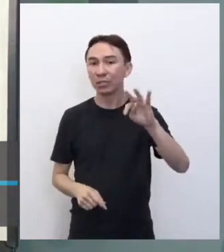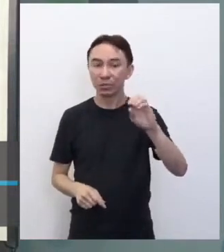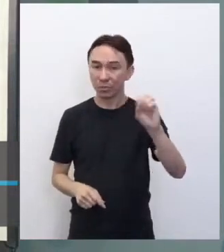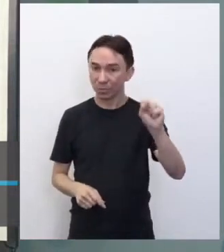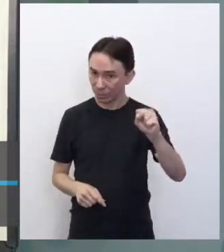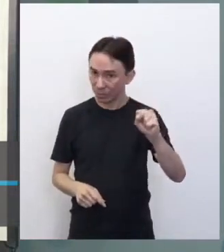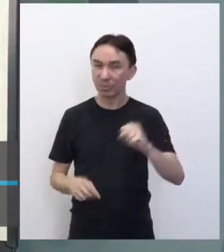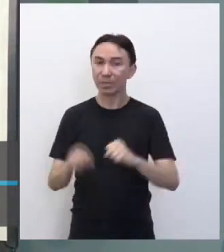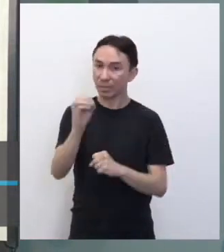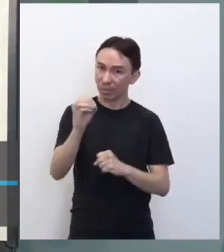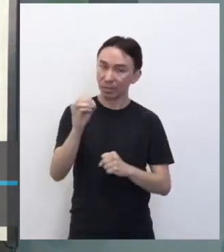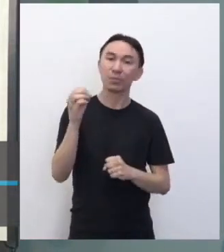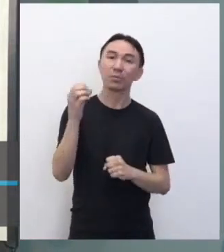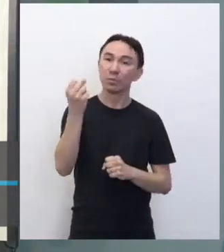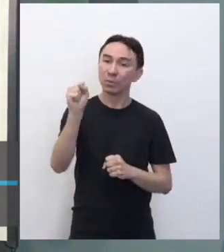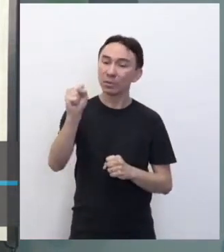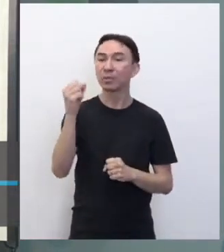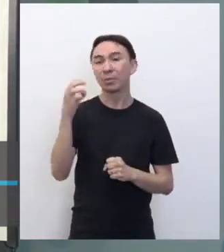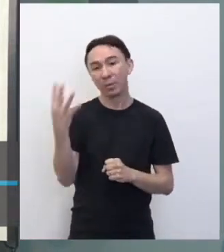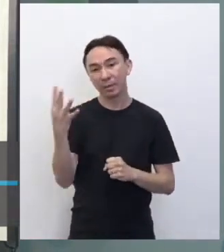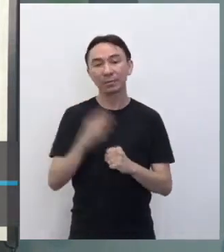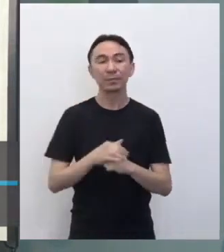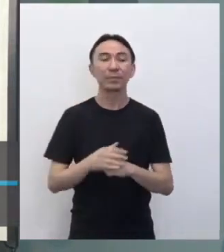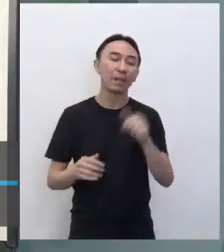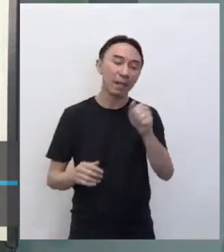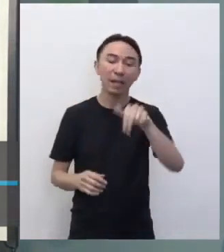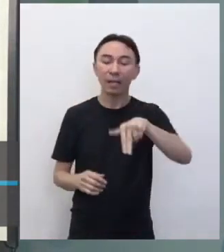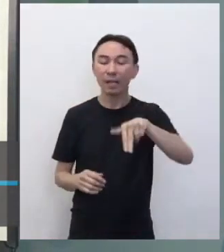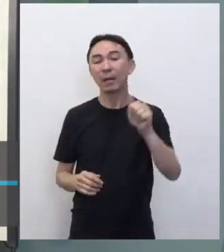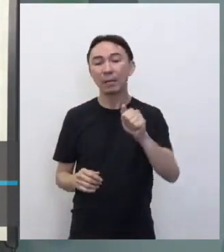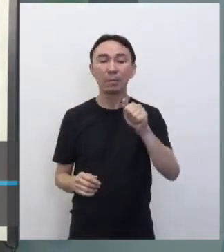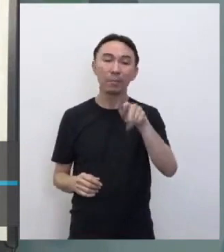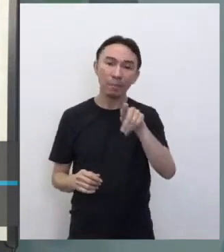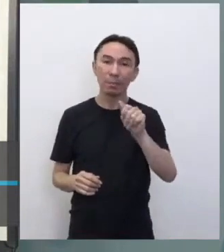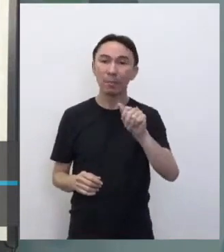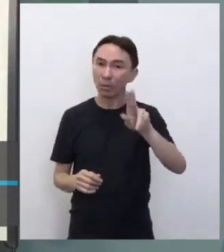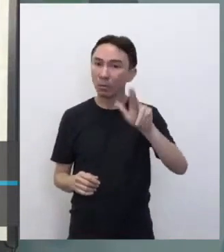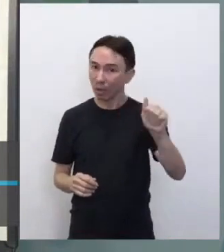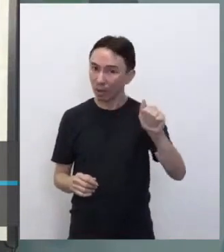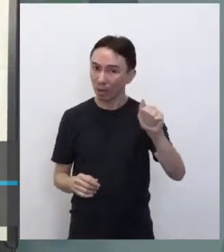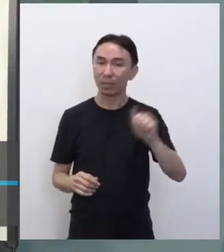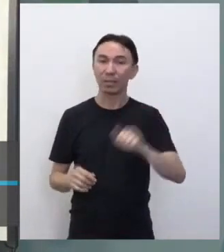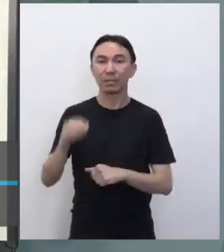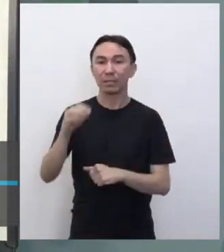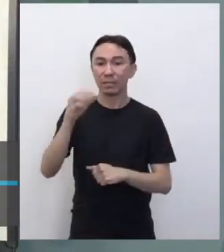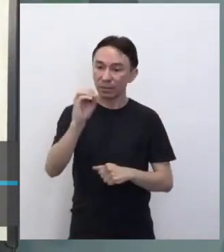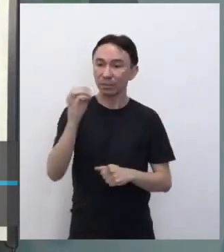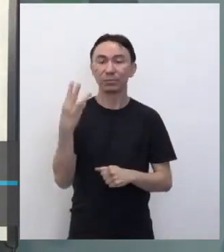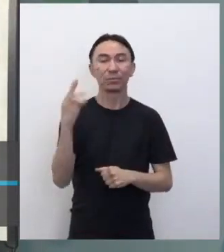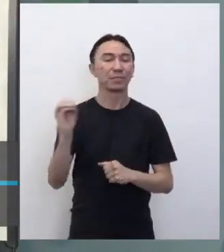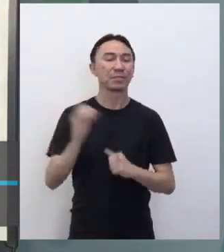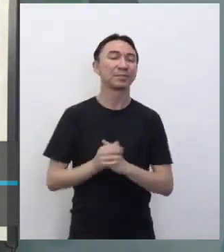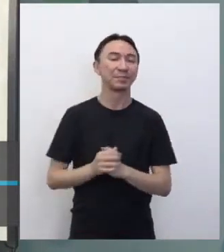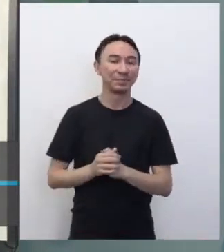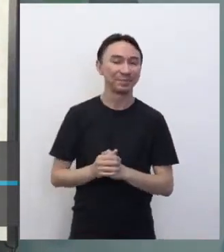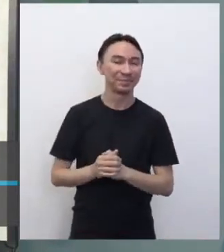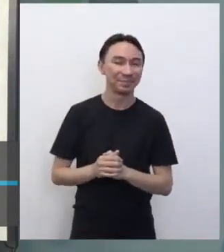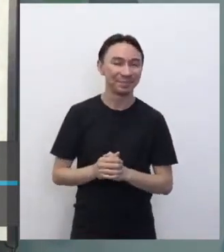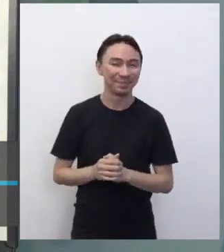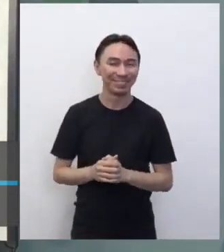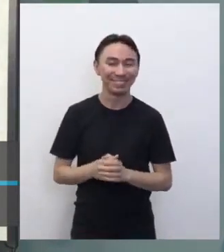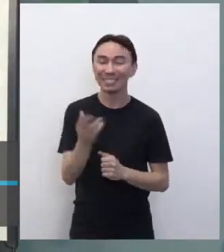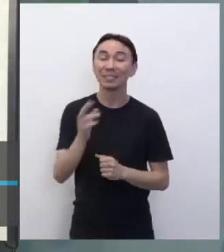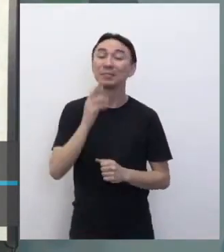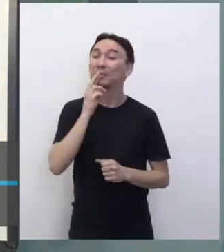Fer, 054 e a Ana Paula, 030. Participaram dando as respostas aí corretas para a gente, thank